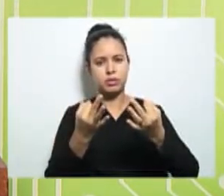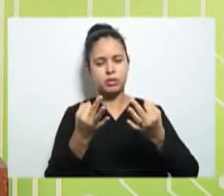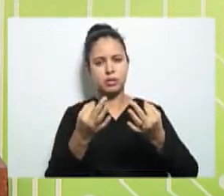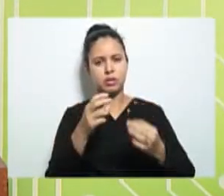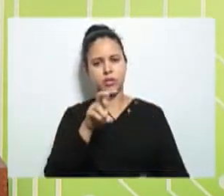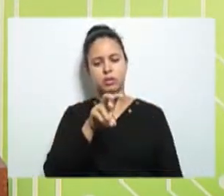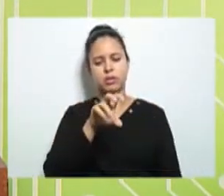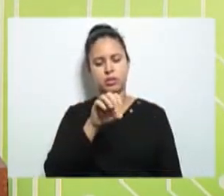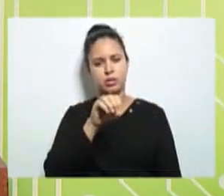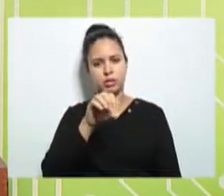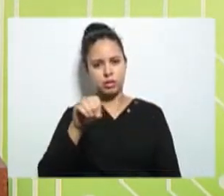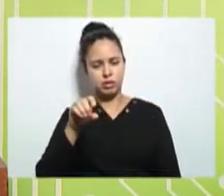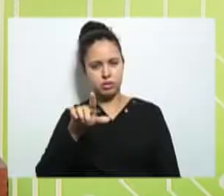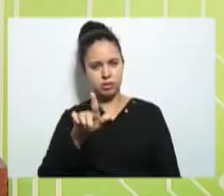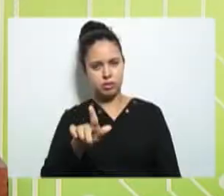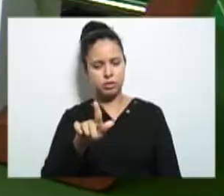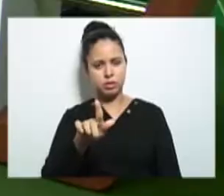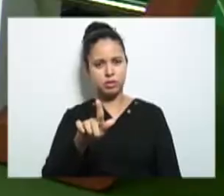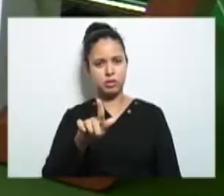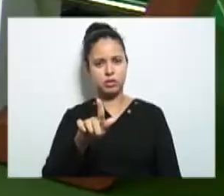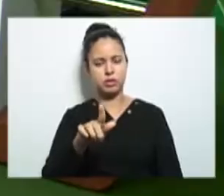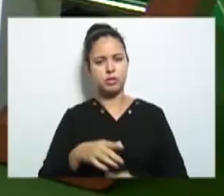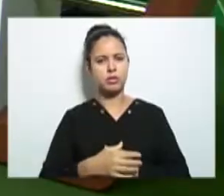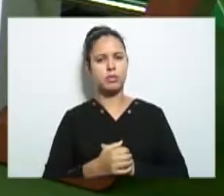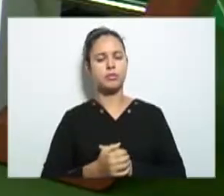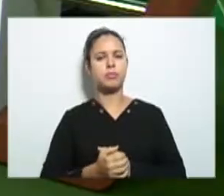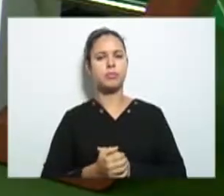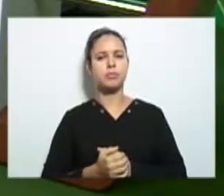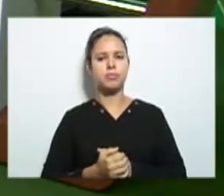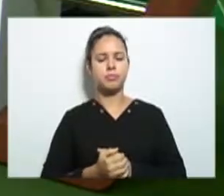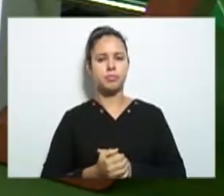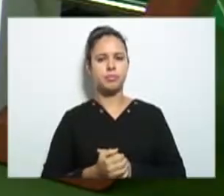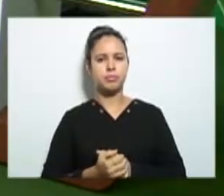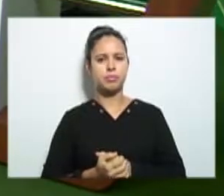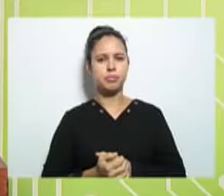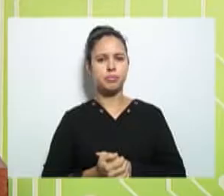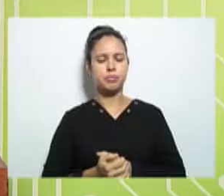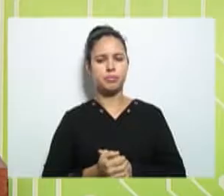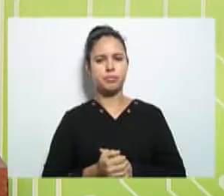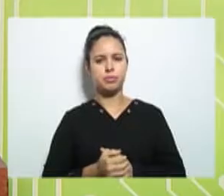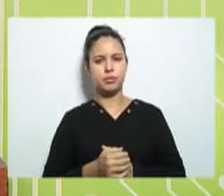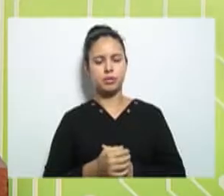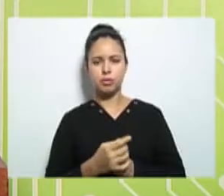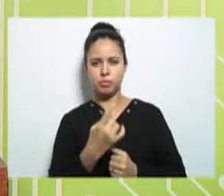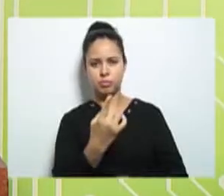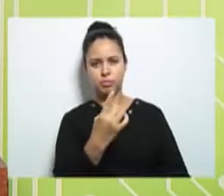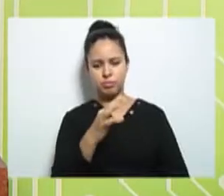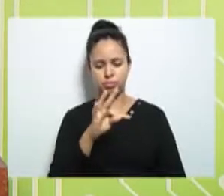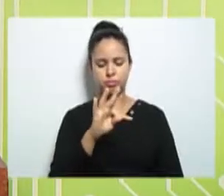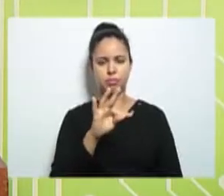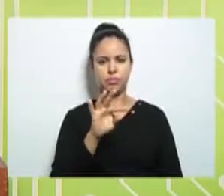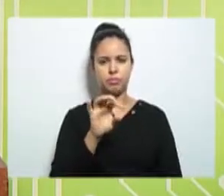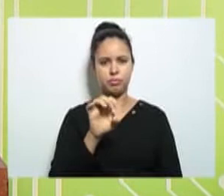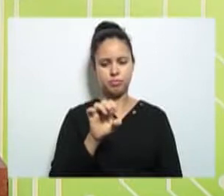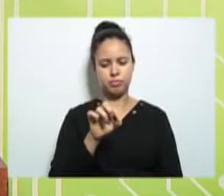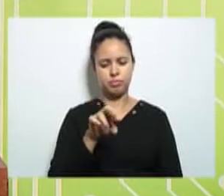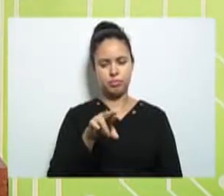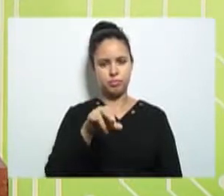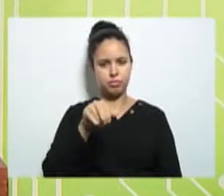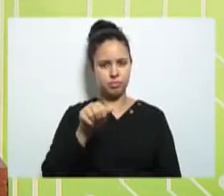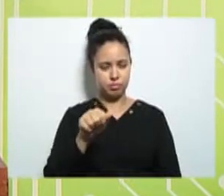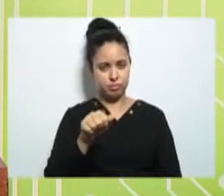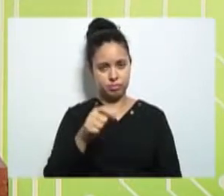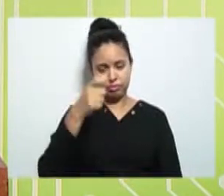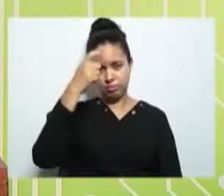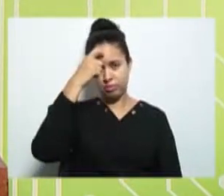acho que nem vende mais 500 GB, né, Juliana? Deve ser 1 tera, né? Frente, Olha, esse aqui é 1 tera de memória.